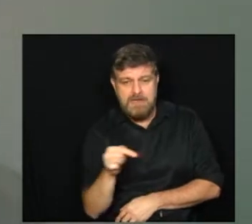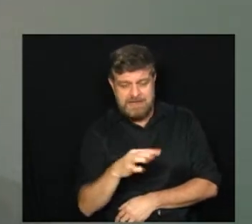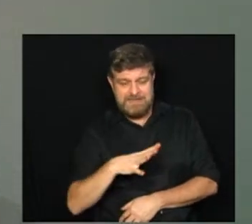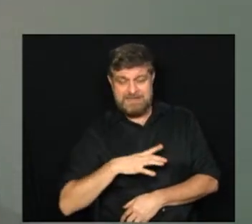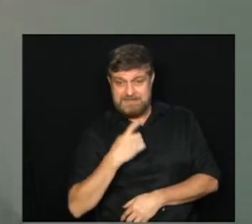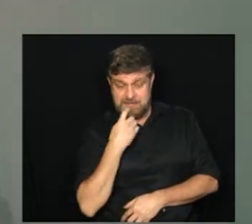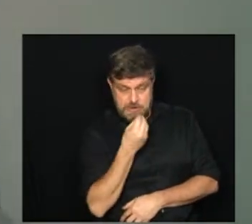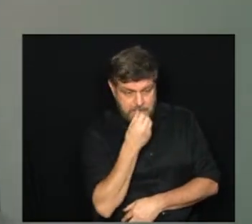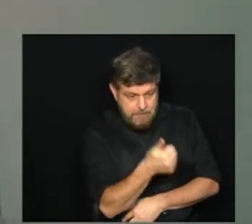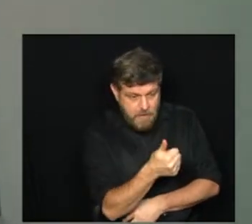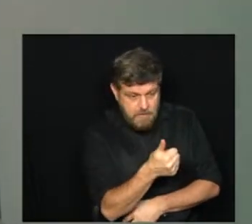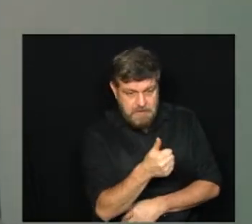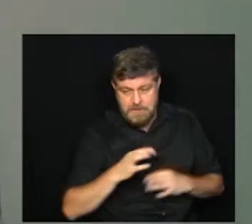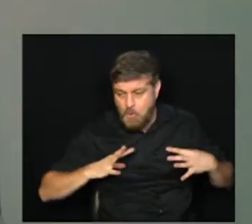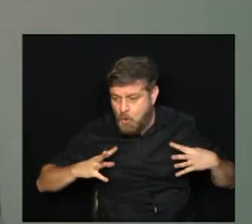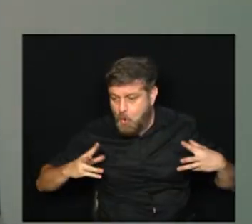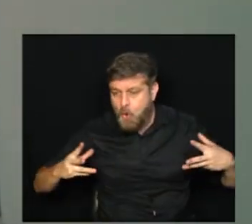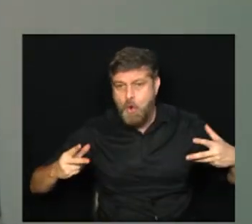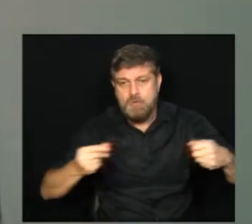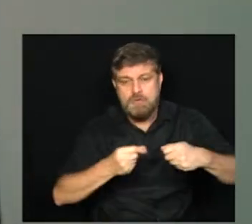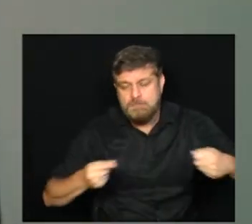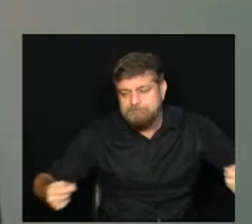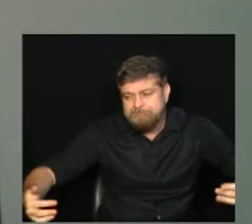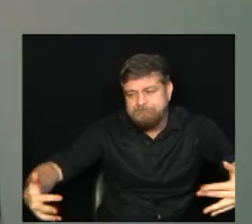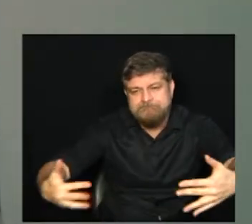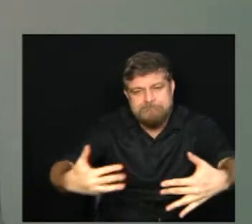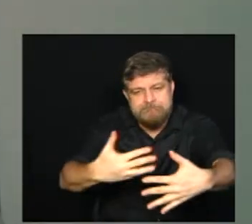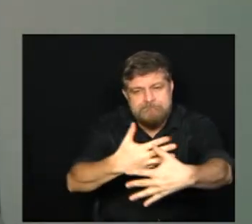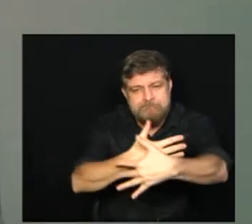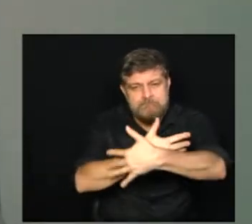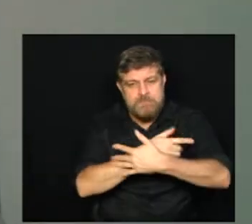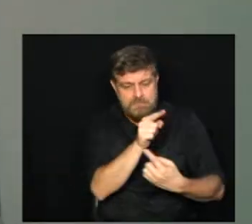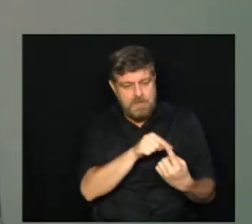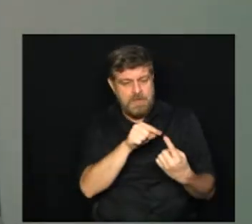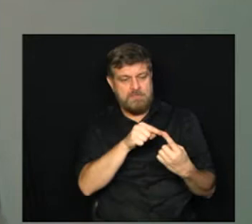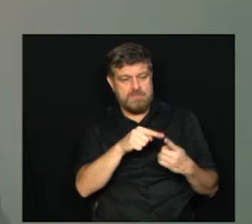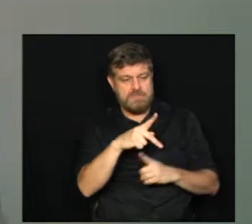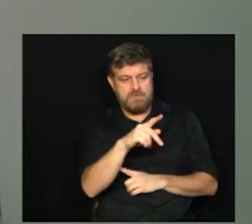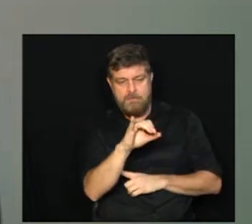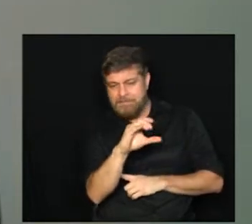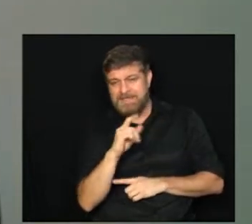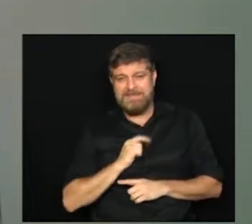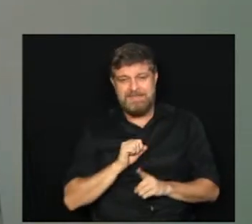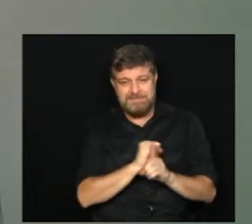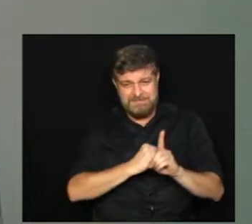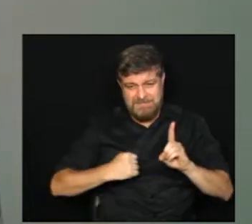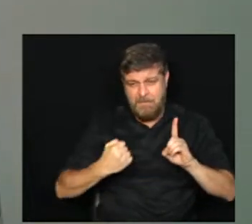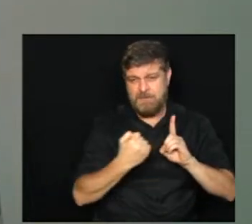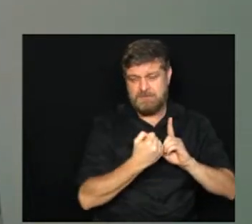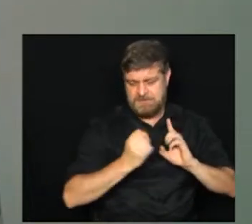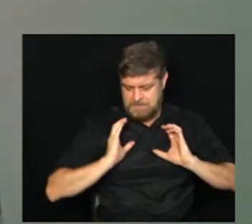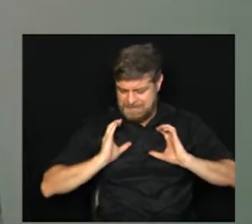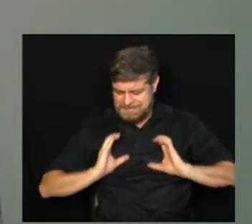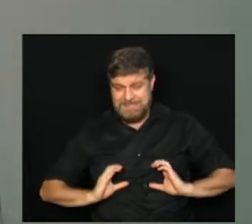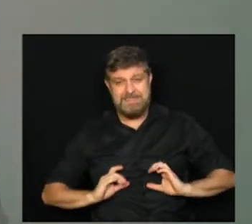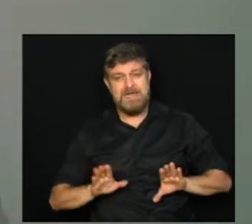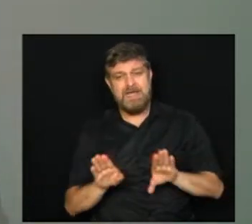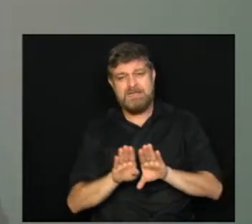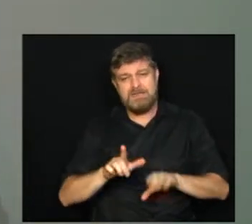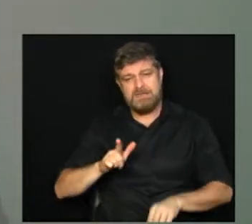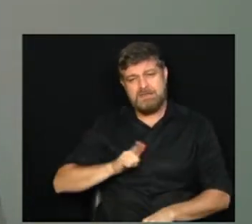todo mundo. E é aí que o PIC busca. Ele busca uma cidade mais cidadã, uma cidade que enxergue,